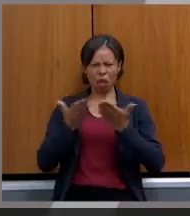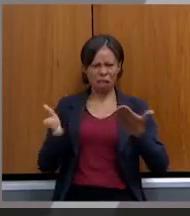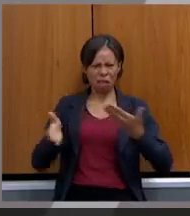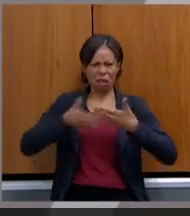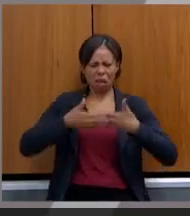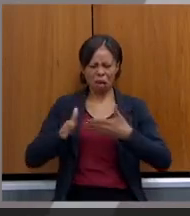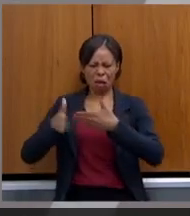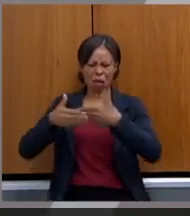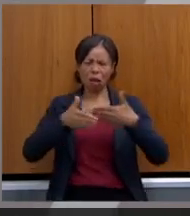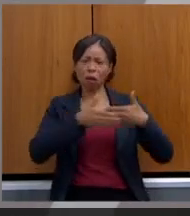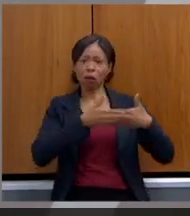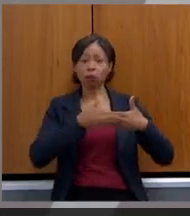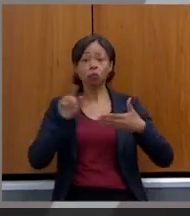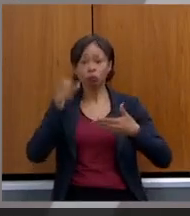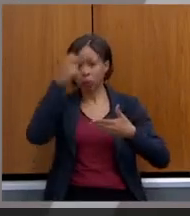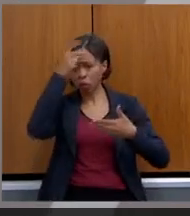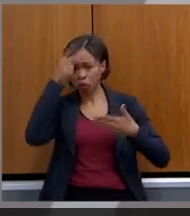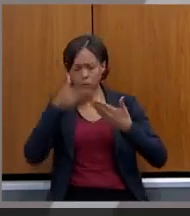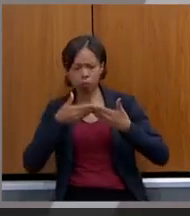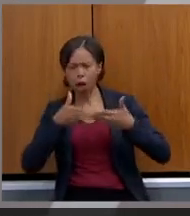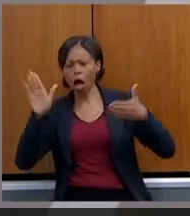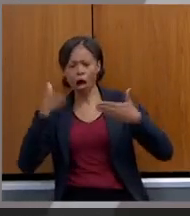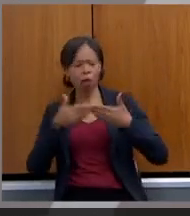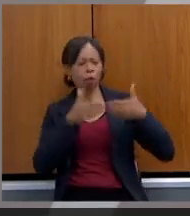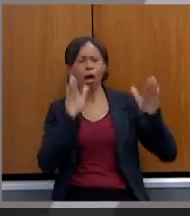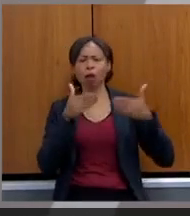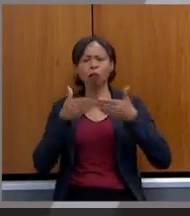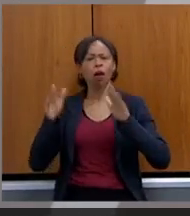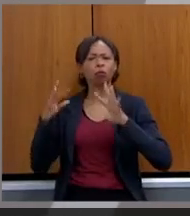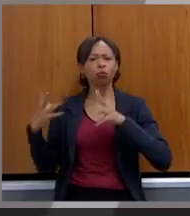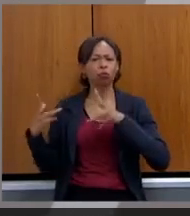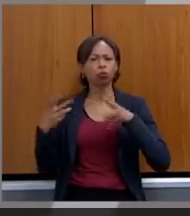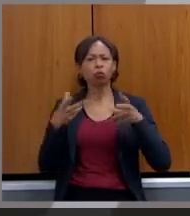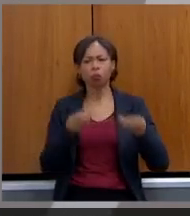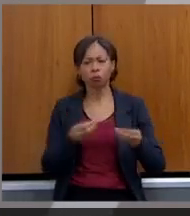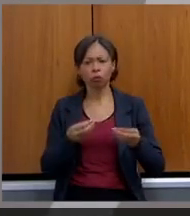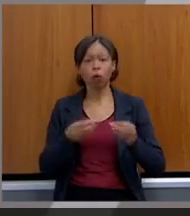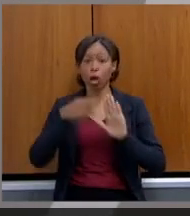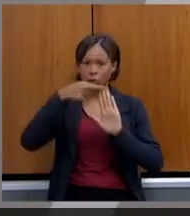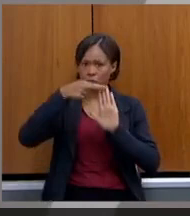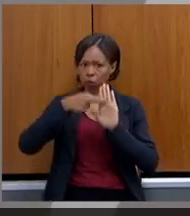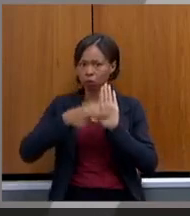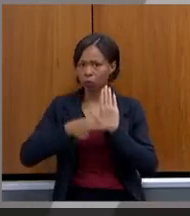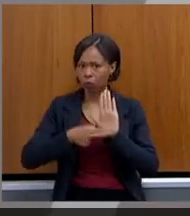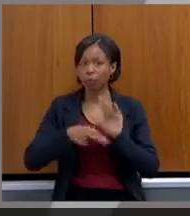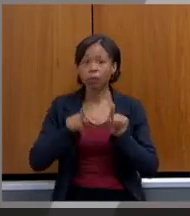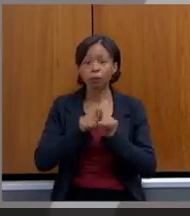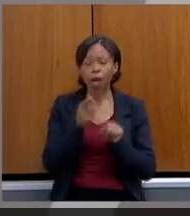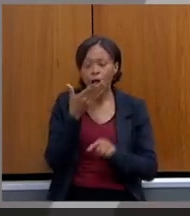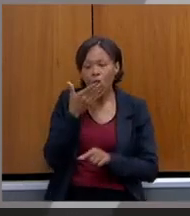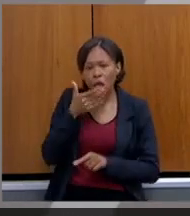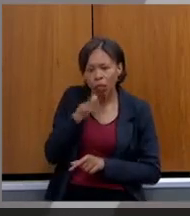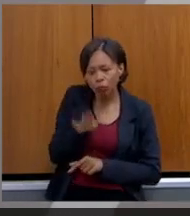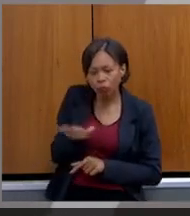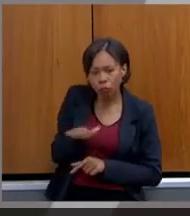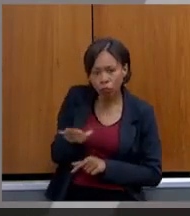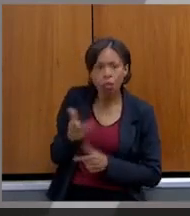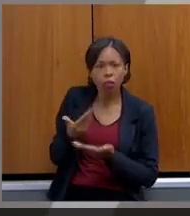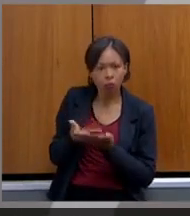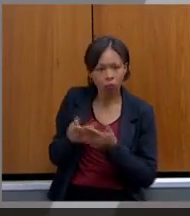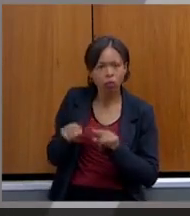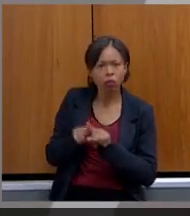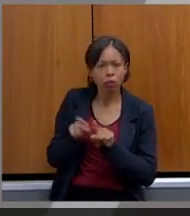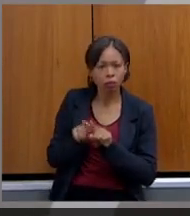tudo no início com todos os protocolos direitinho inclusive creche e sem